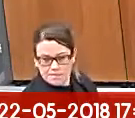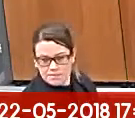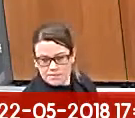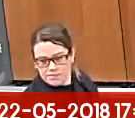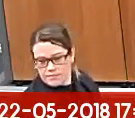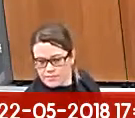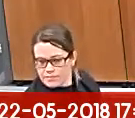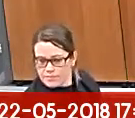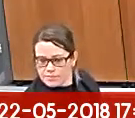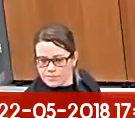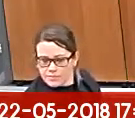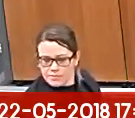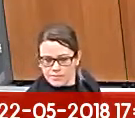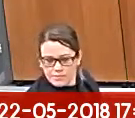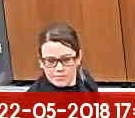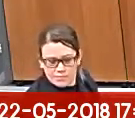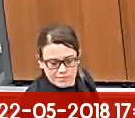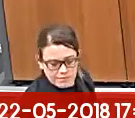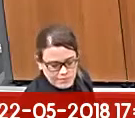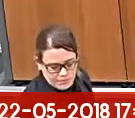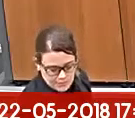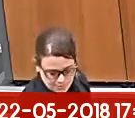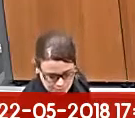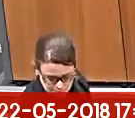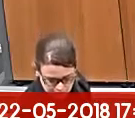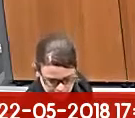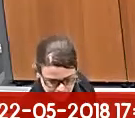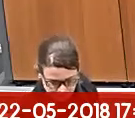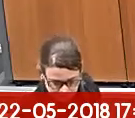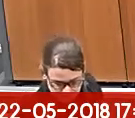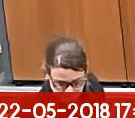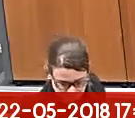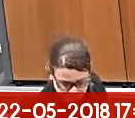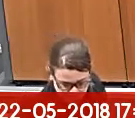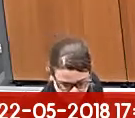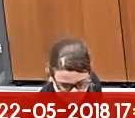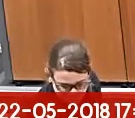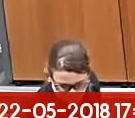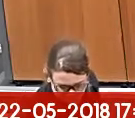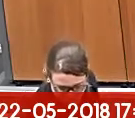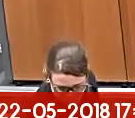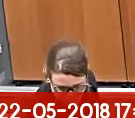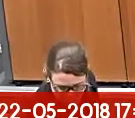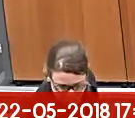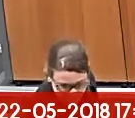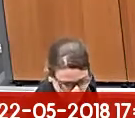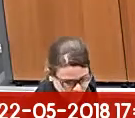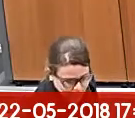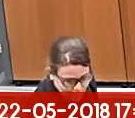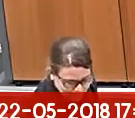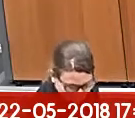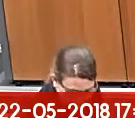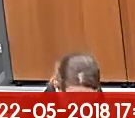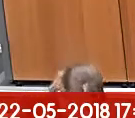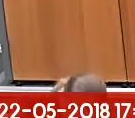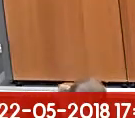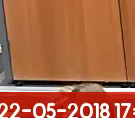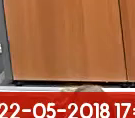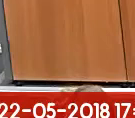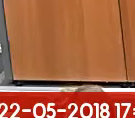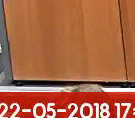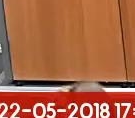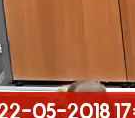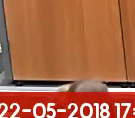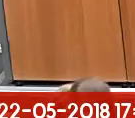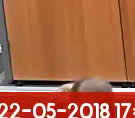da língua, né, de sinais, talvez ele tivesse entendido, né? Não que ele não tivesse certo ou errado. Né? A questão